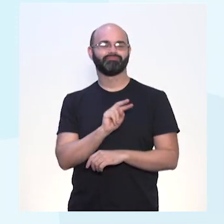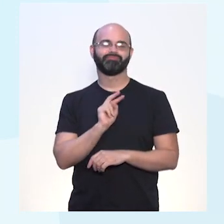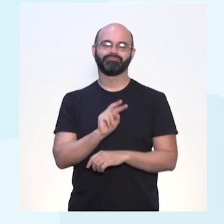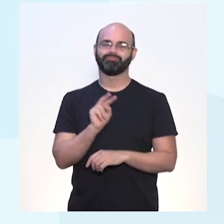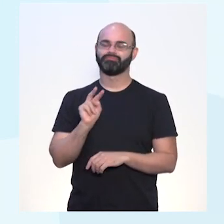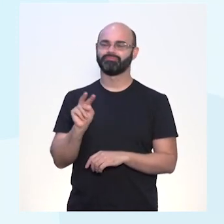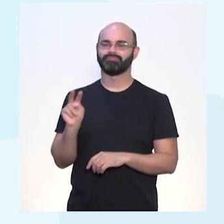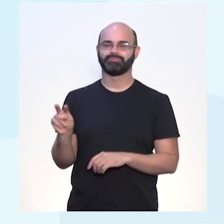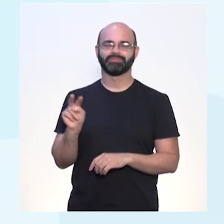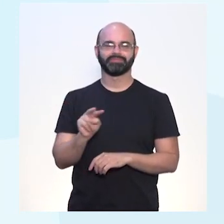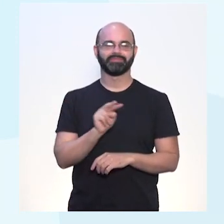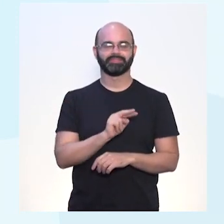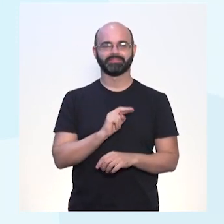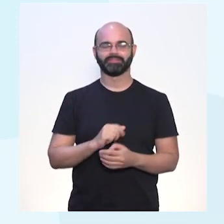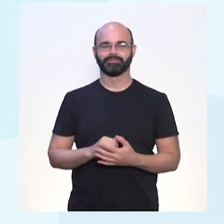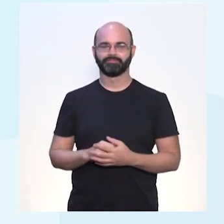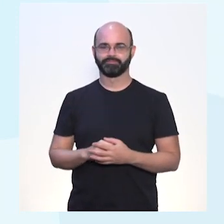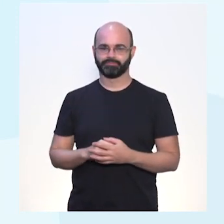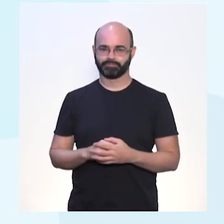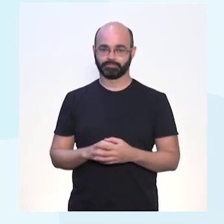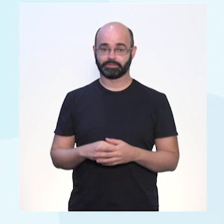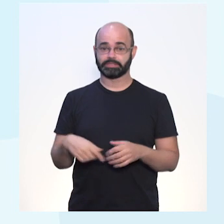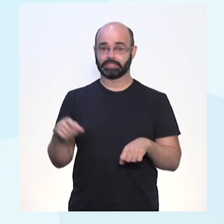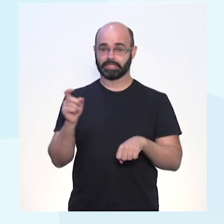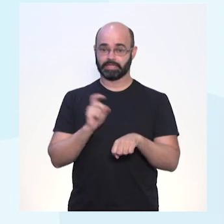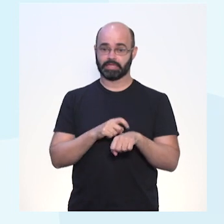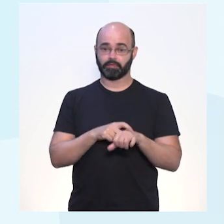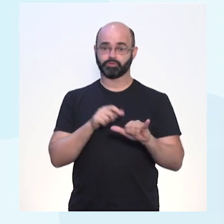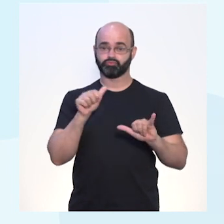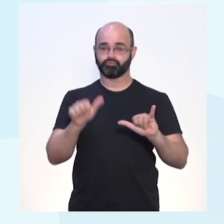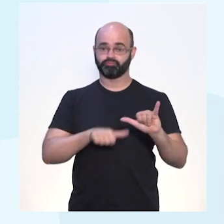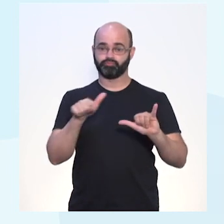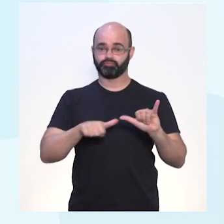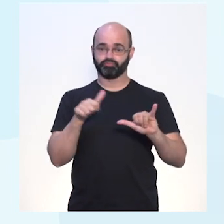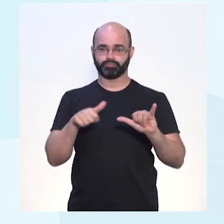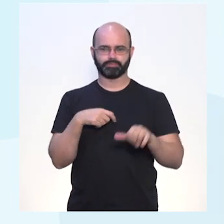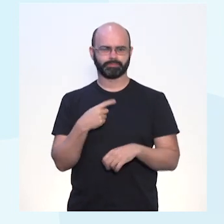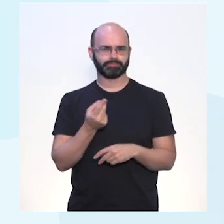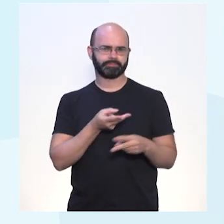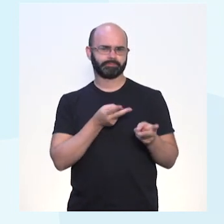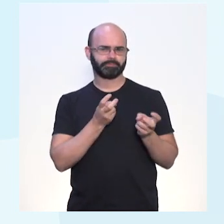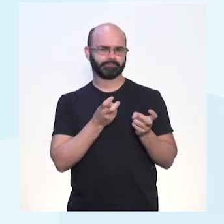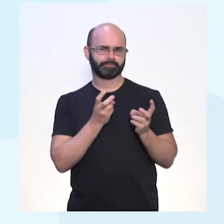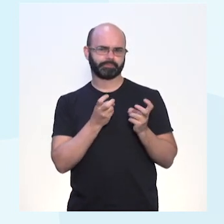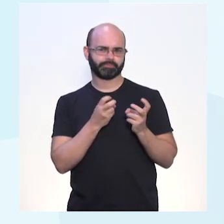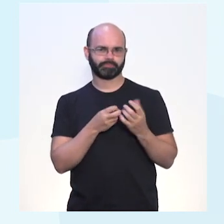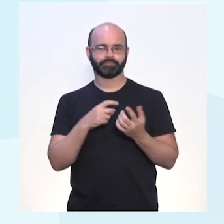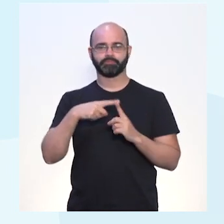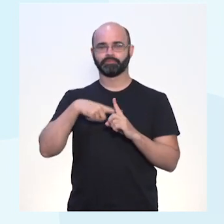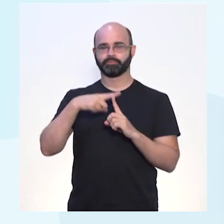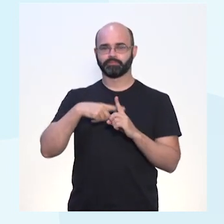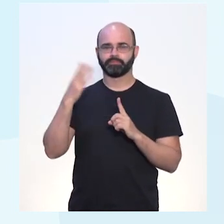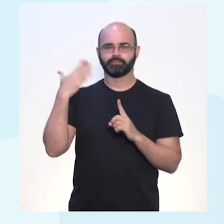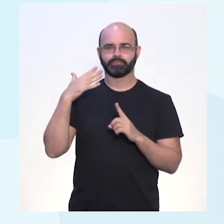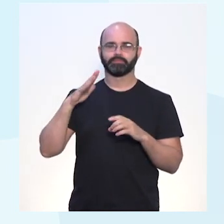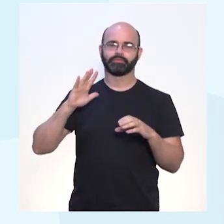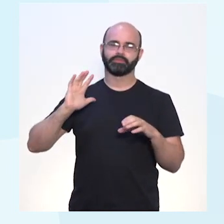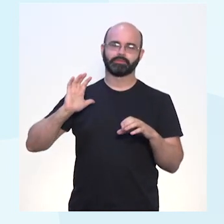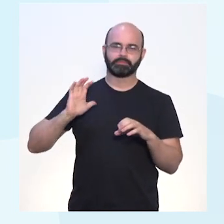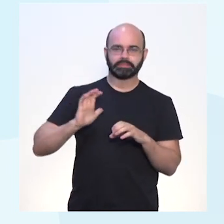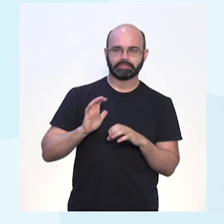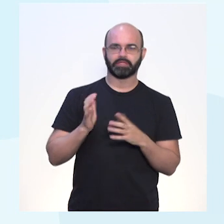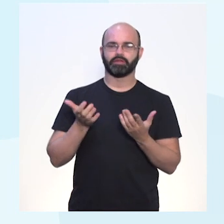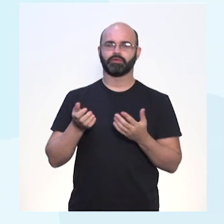para exemplificar a importância de controlar o tempo das reações do dia a dia, né? Aí a gente vai explicar a influência da temperatura, da pressão, da superfície de